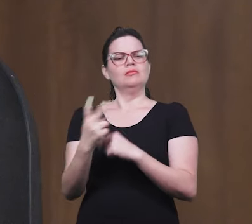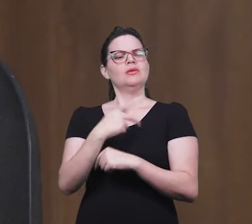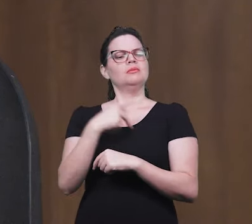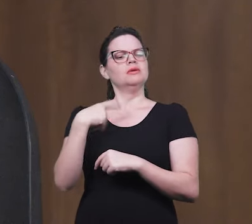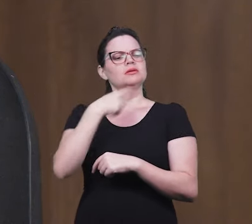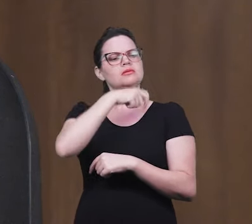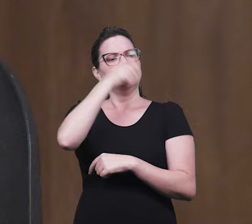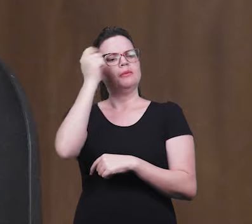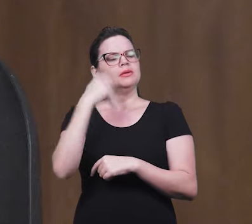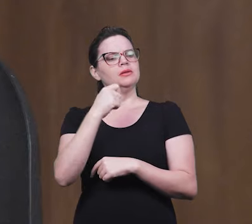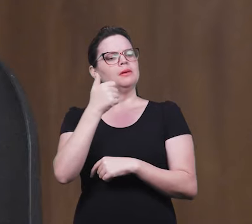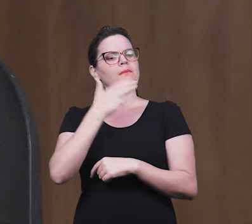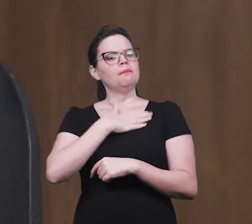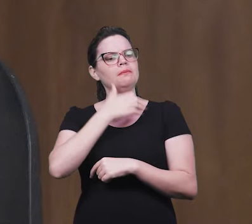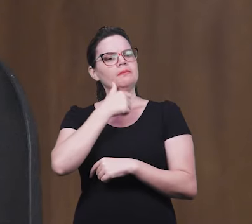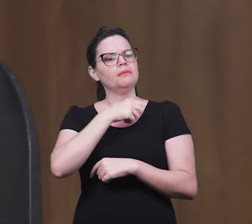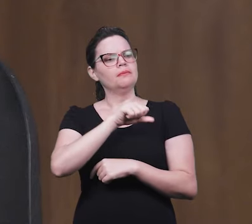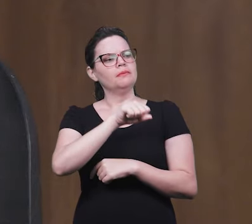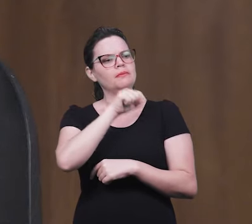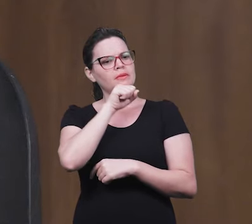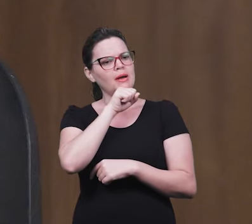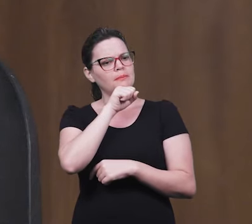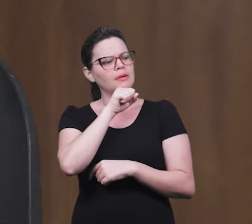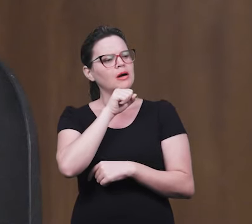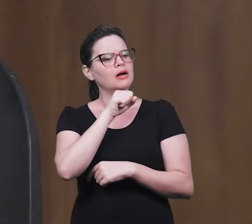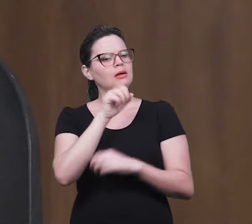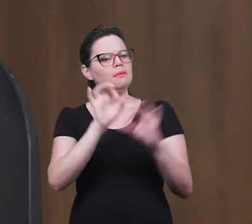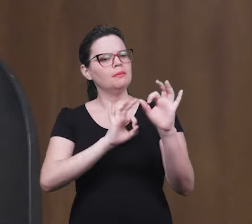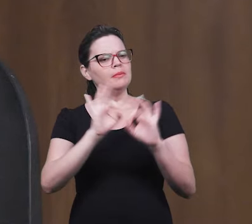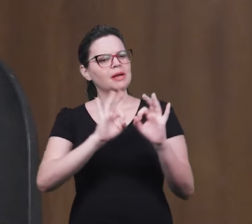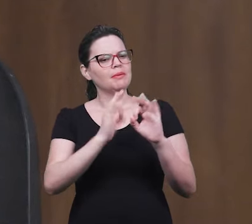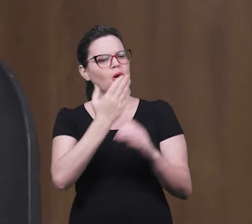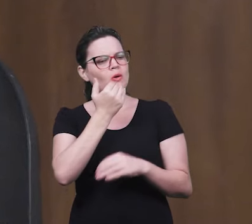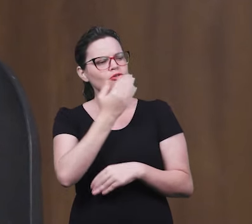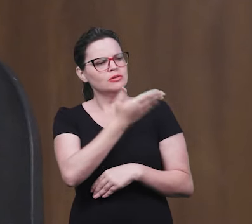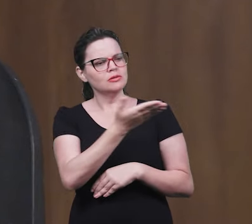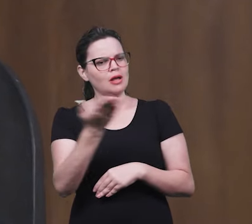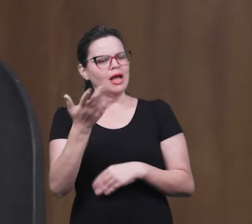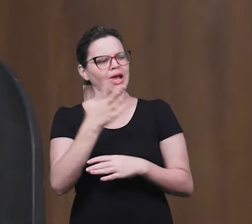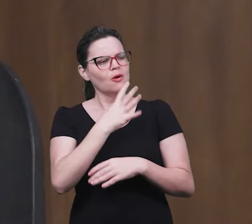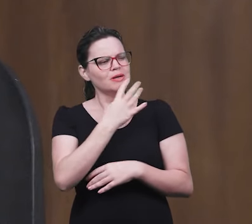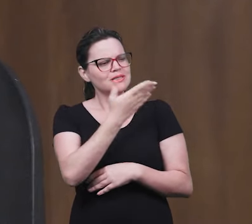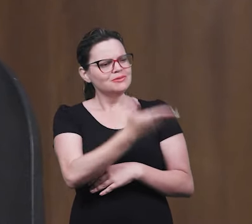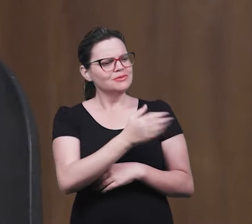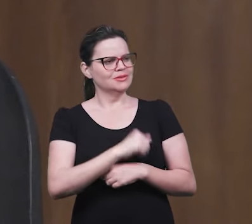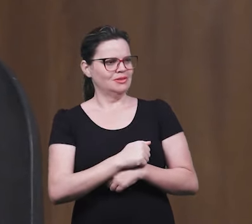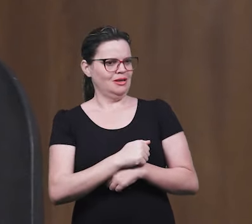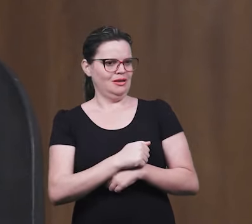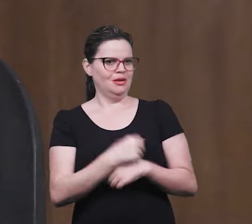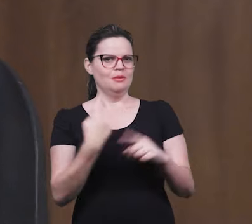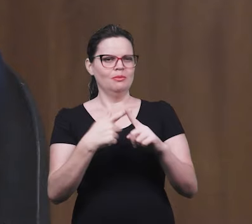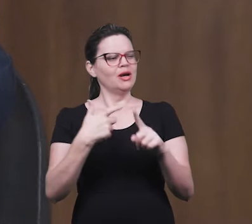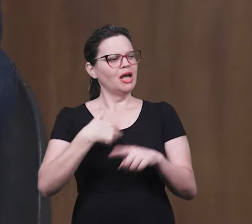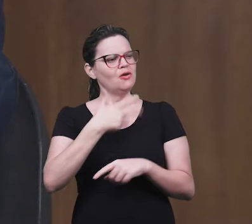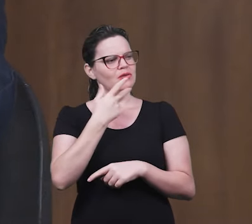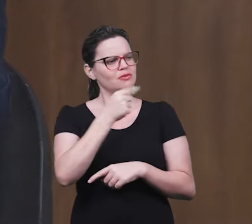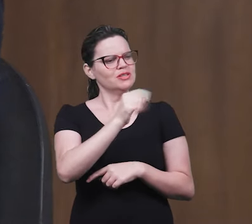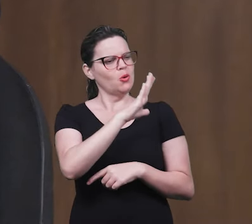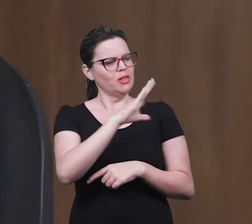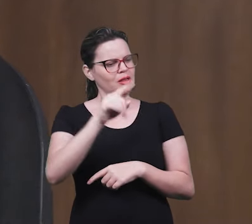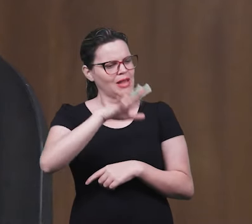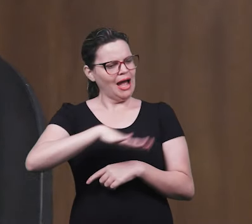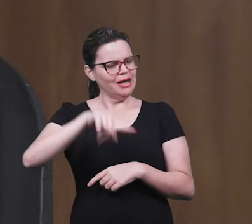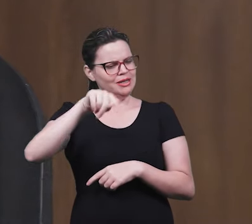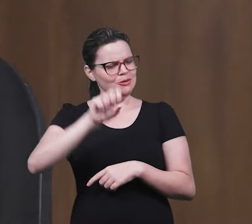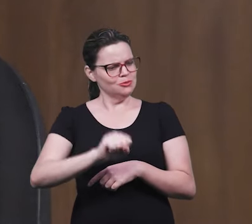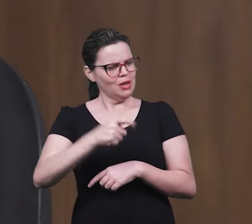mamãe preparou um jantar, ela quer conhecer o pastor Amadeu. Nós falamos muito do pastor Amadeu, que é o nosso coordenador na área do sul